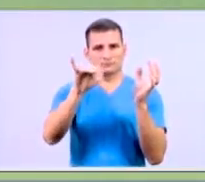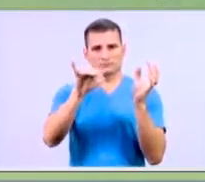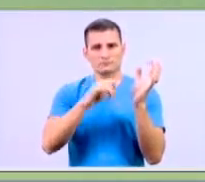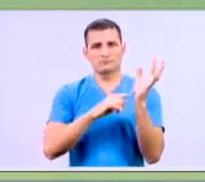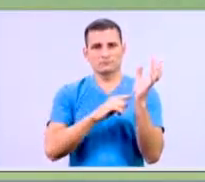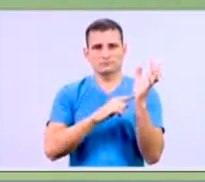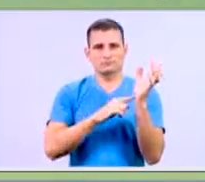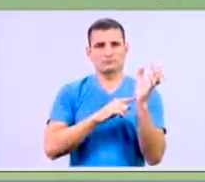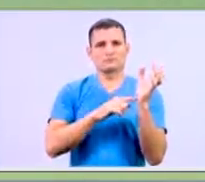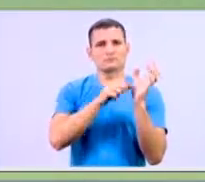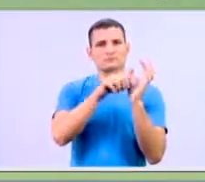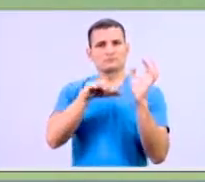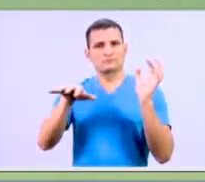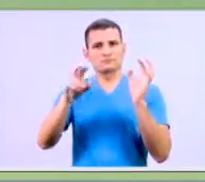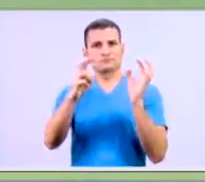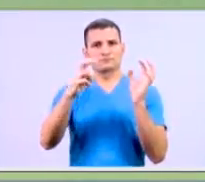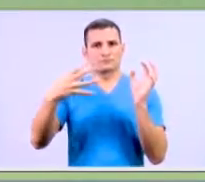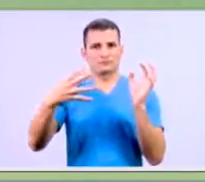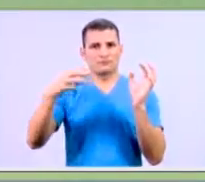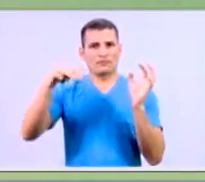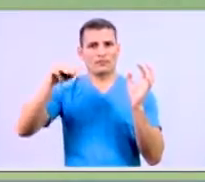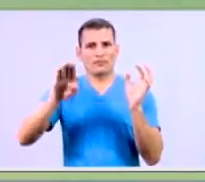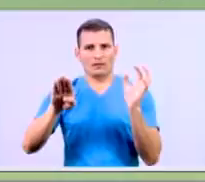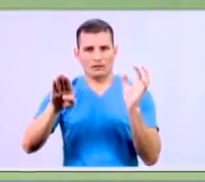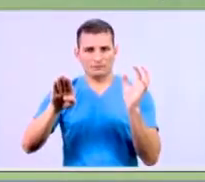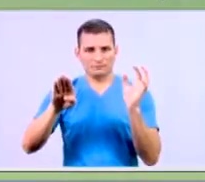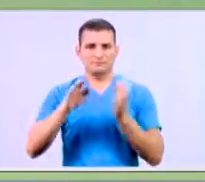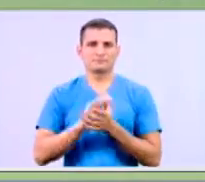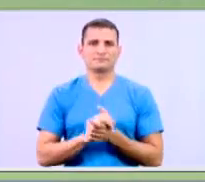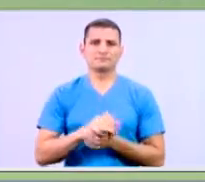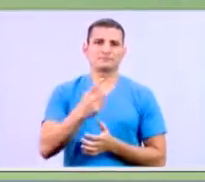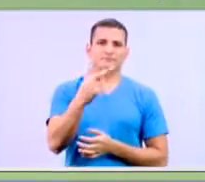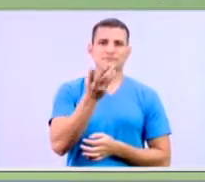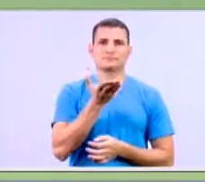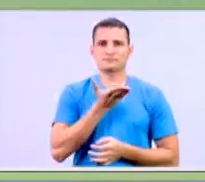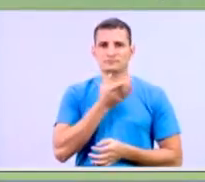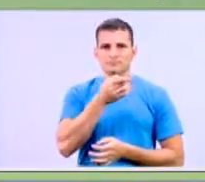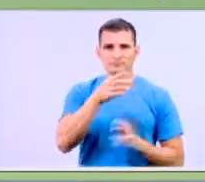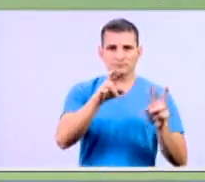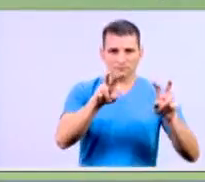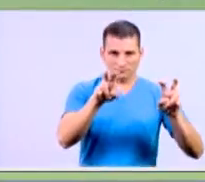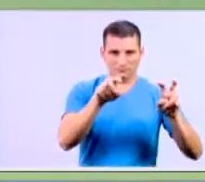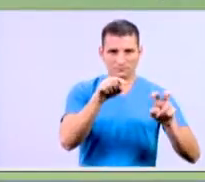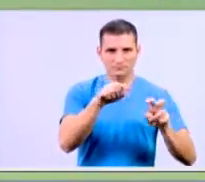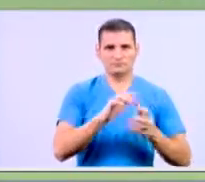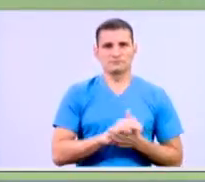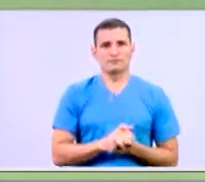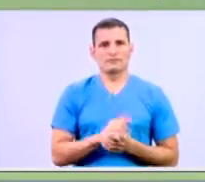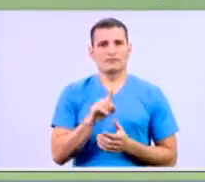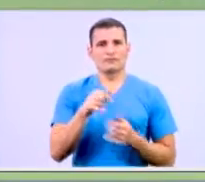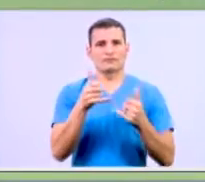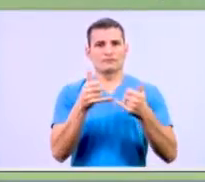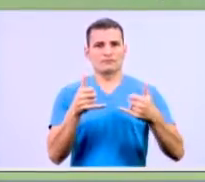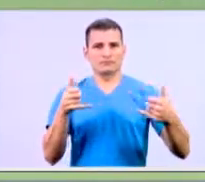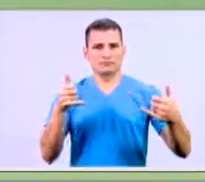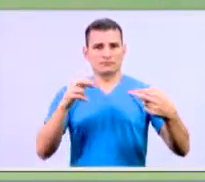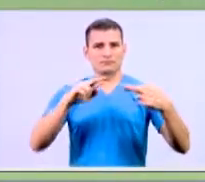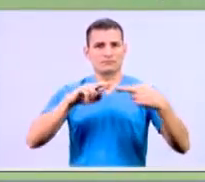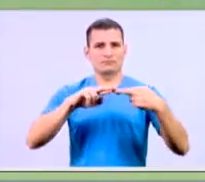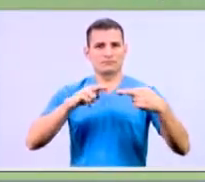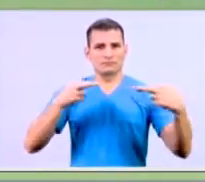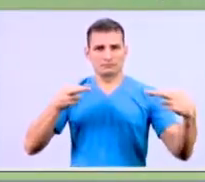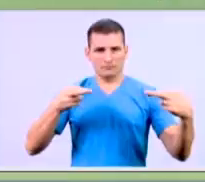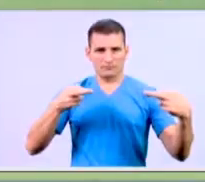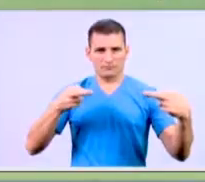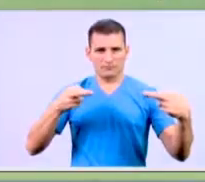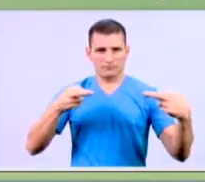transmissão de 54 megabits. E a do seu colega no computador é por cabo de par trançado